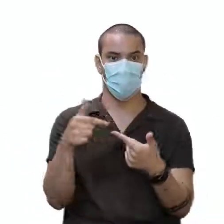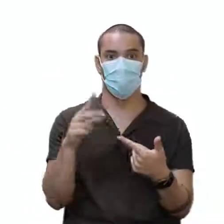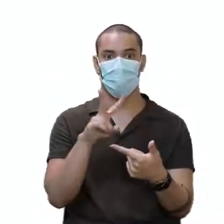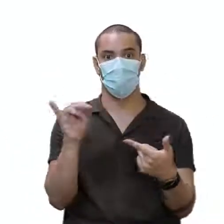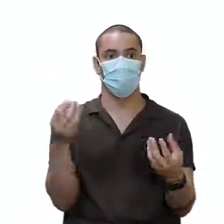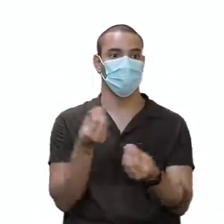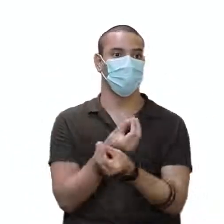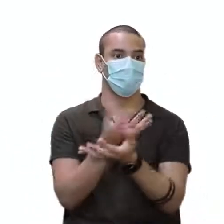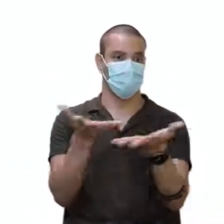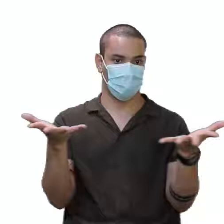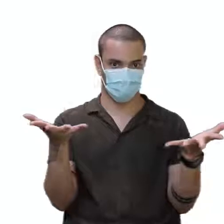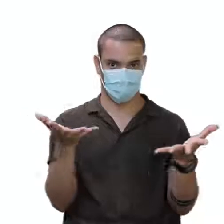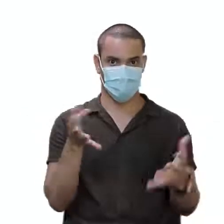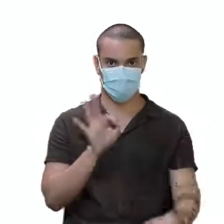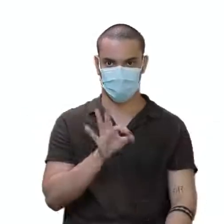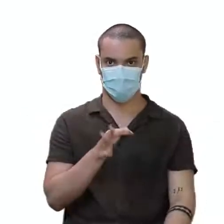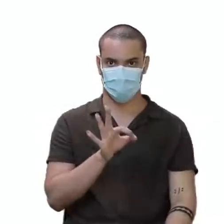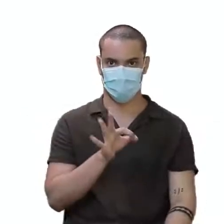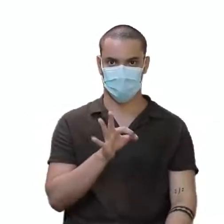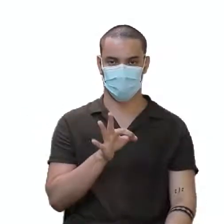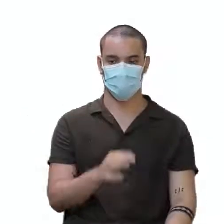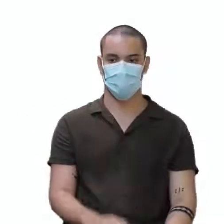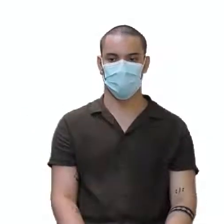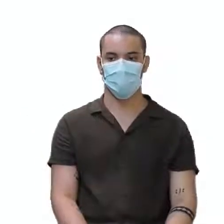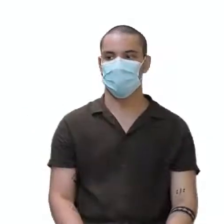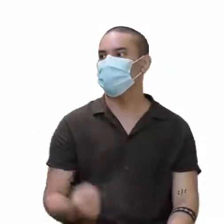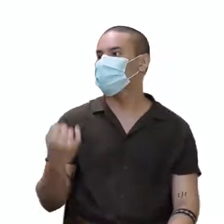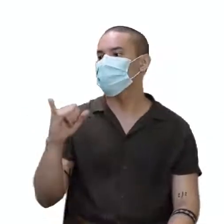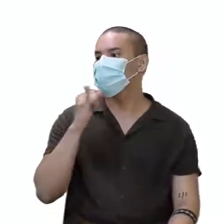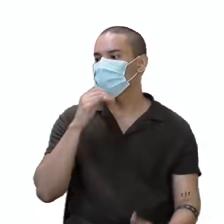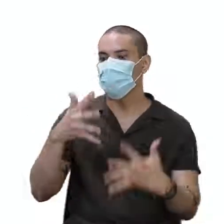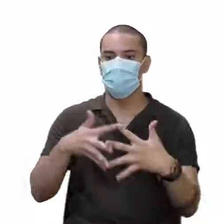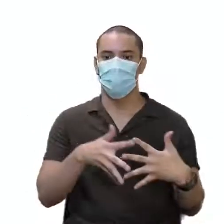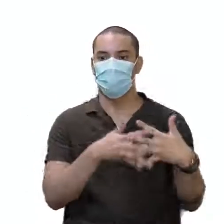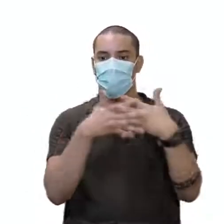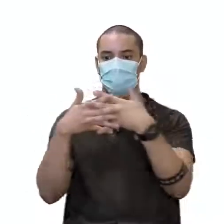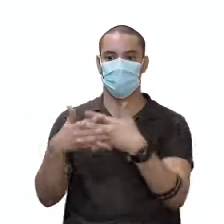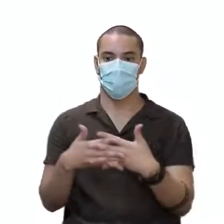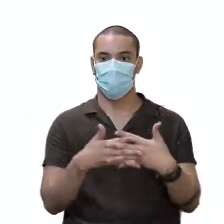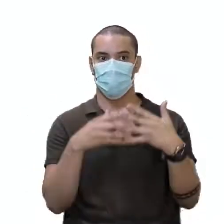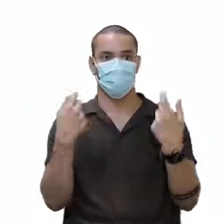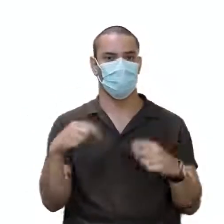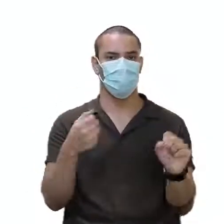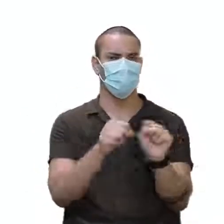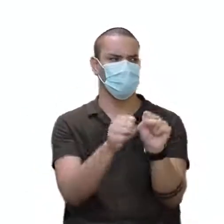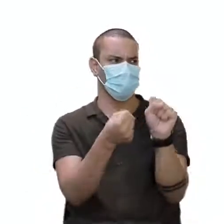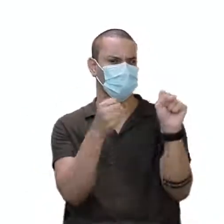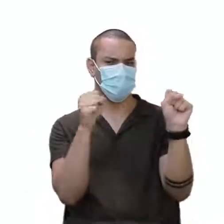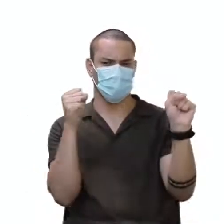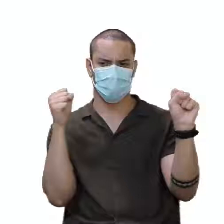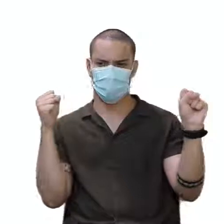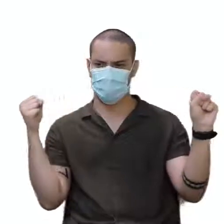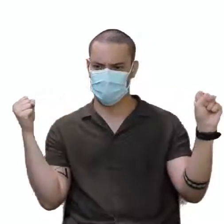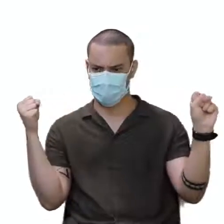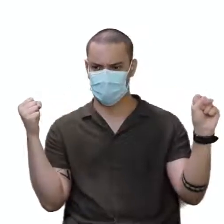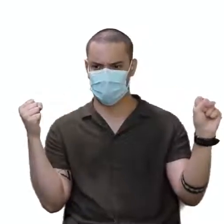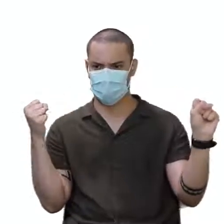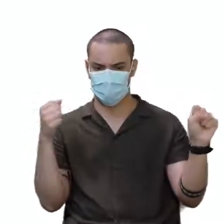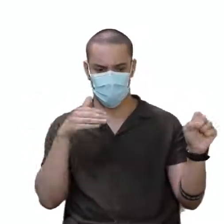estar realizando. Né? Se for com caminhões, tem que ser um lugar muito grande para